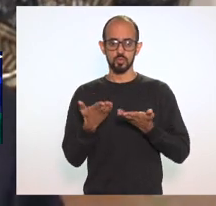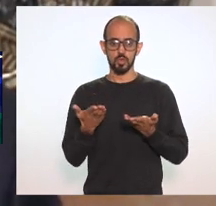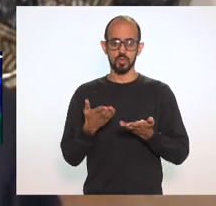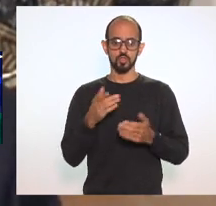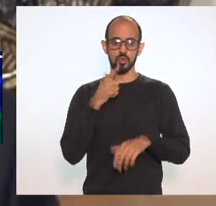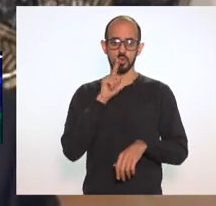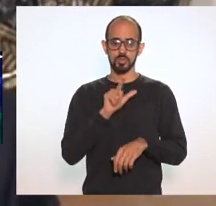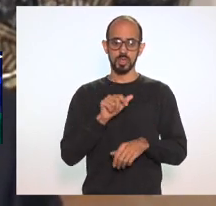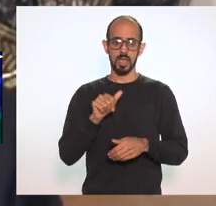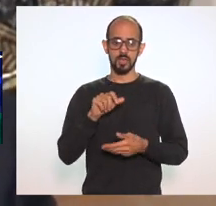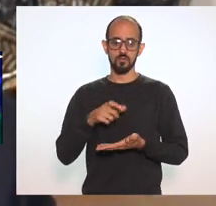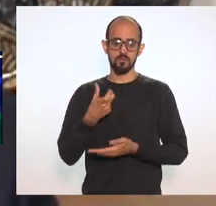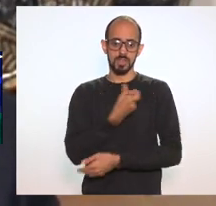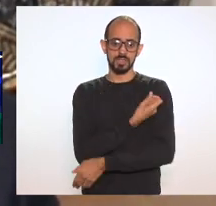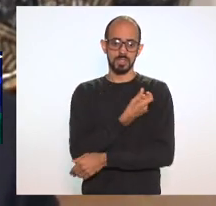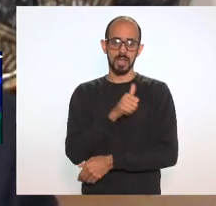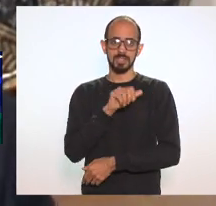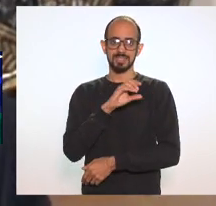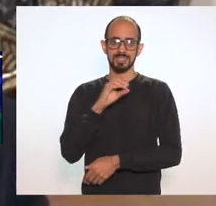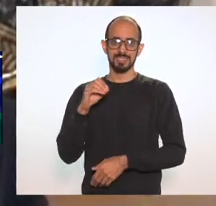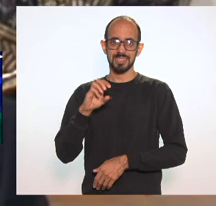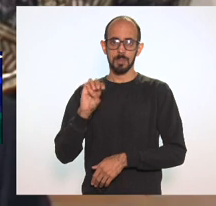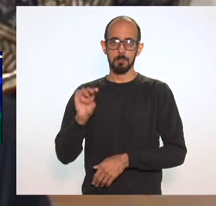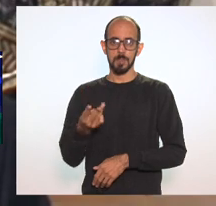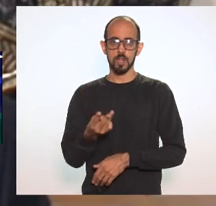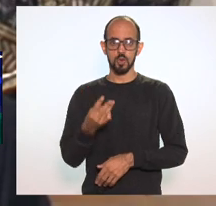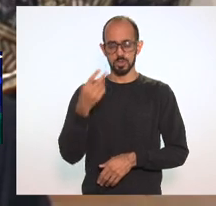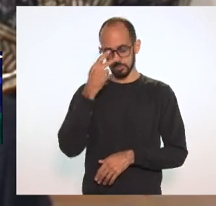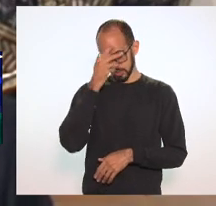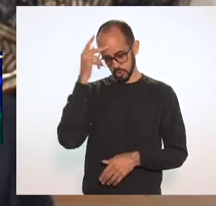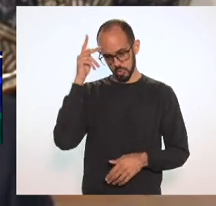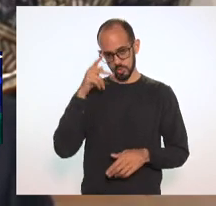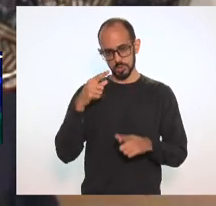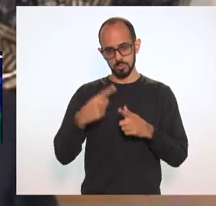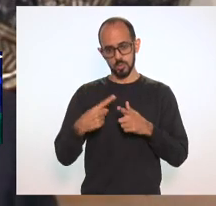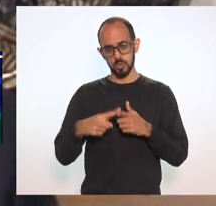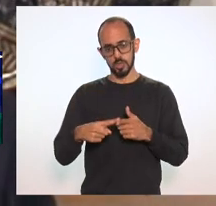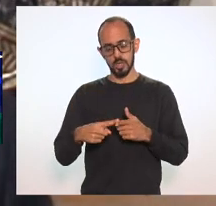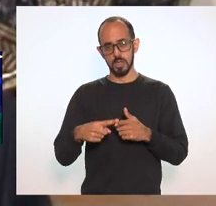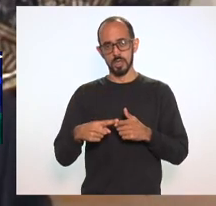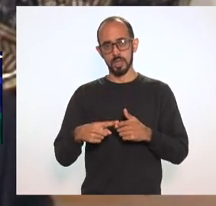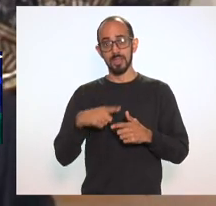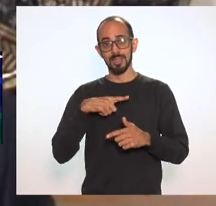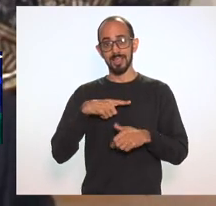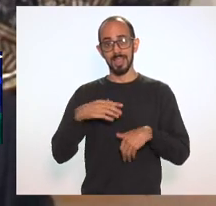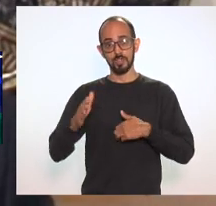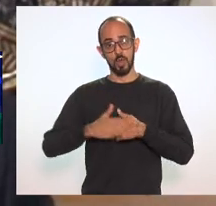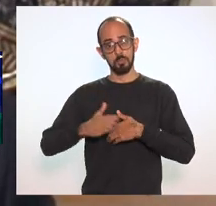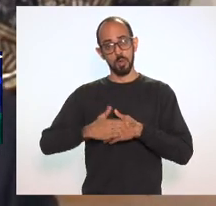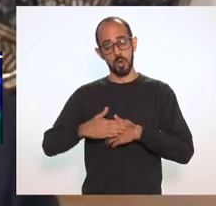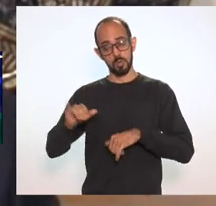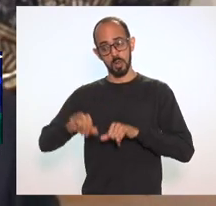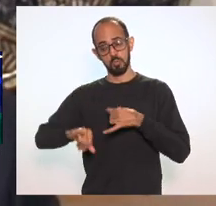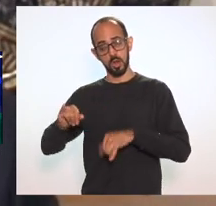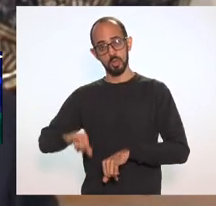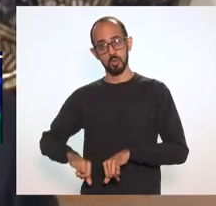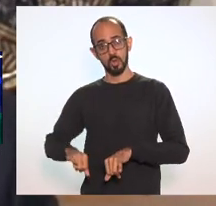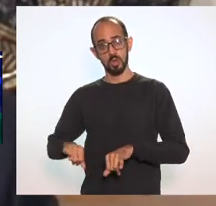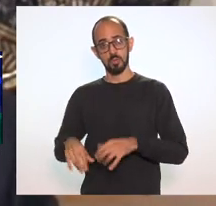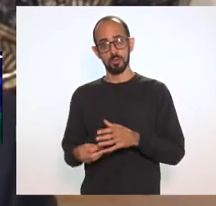vacinar 100 milhões de pessoas chegou à marca de 100 milhões de pessoas porque além de ter suas fábricas conseguiu